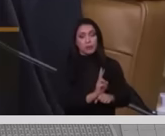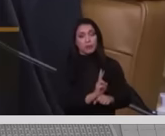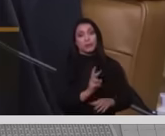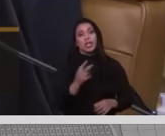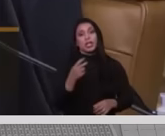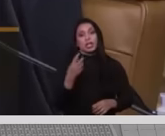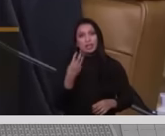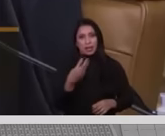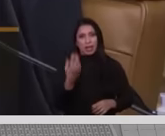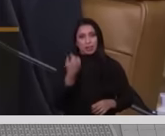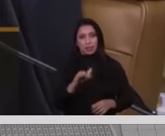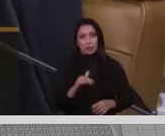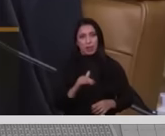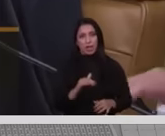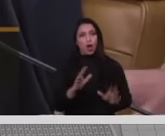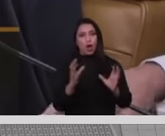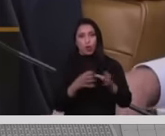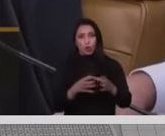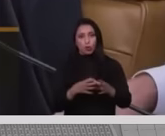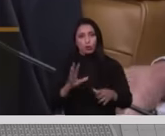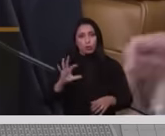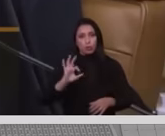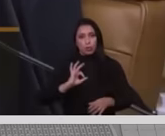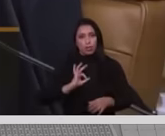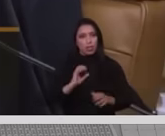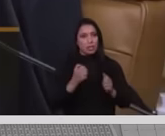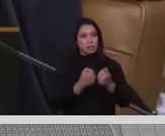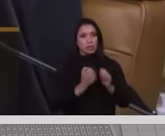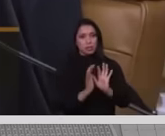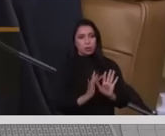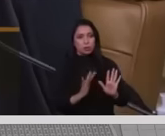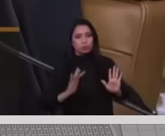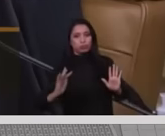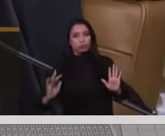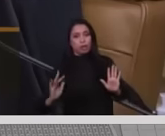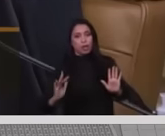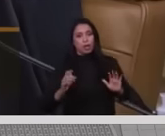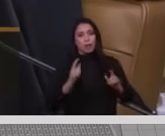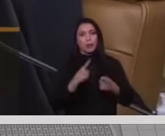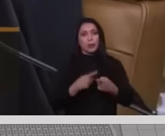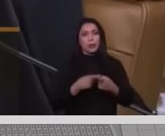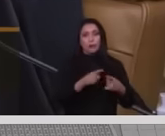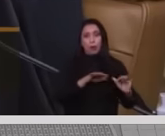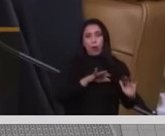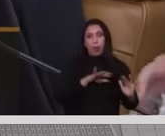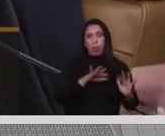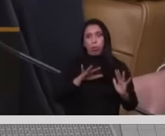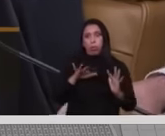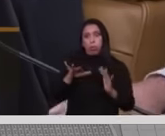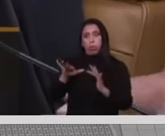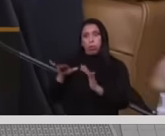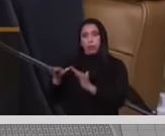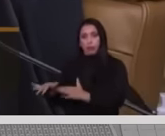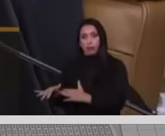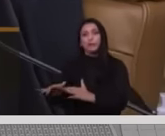atividades dos poderes constituídos, o STF e o Congresso. Então não sei para que lado o Mendonça irá atender não